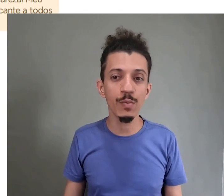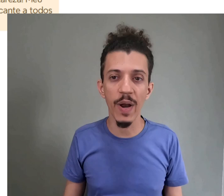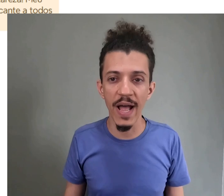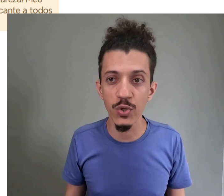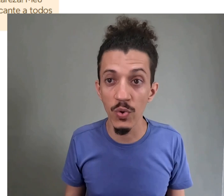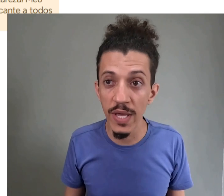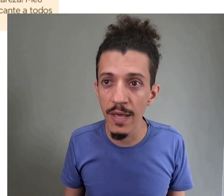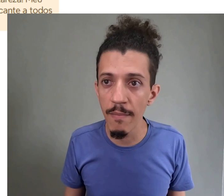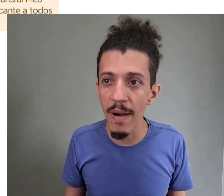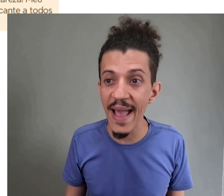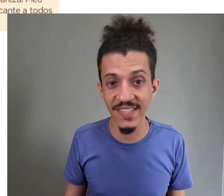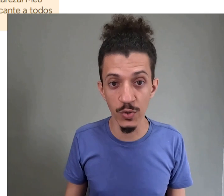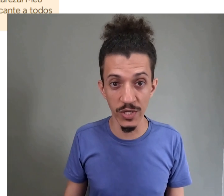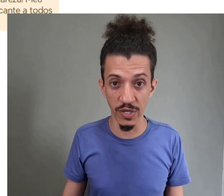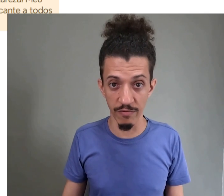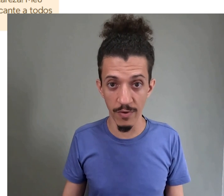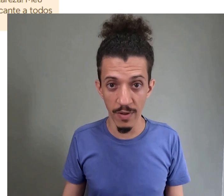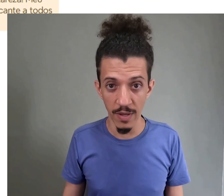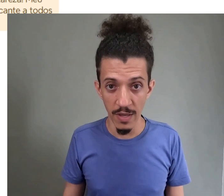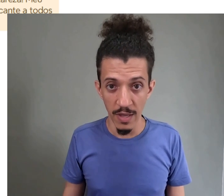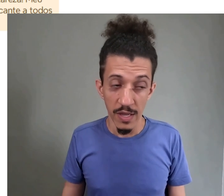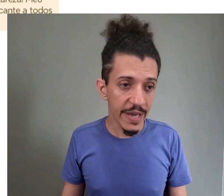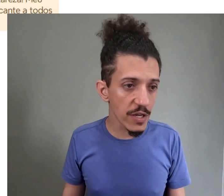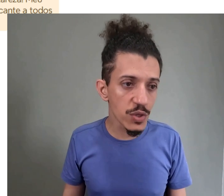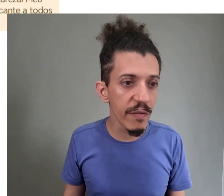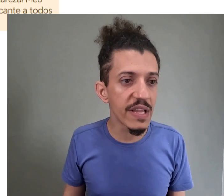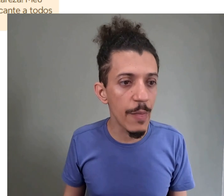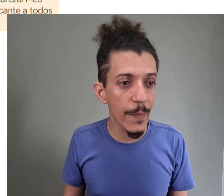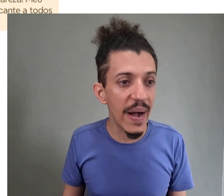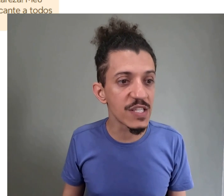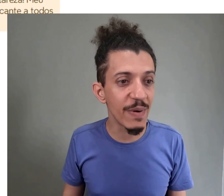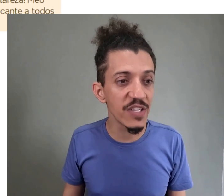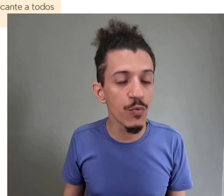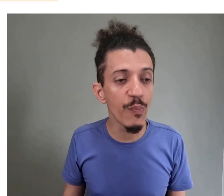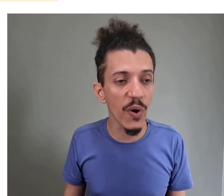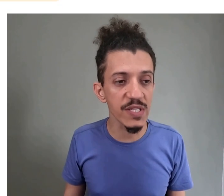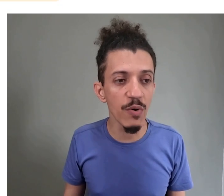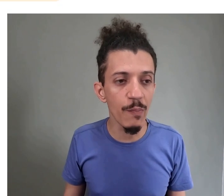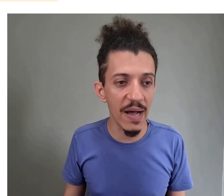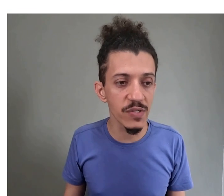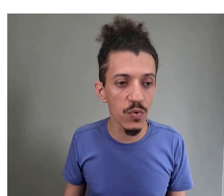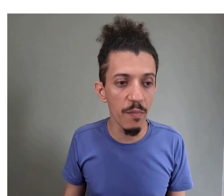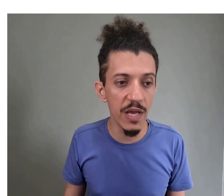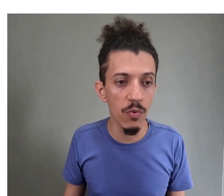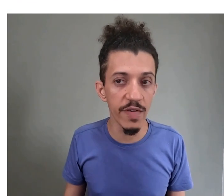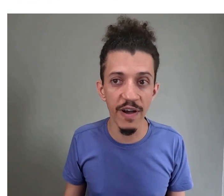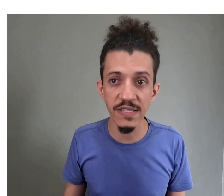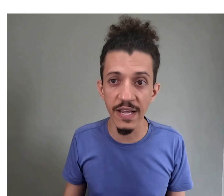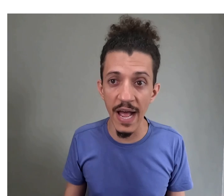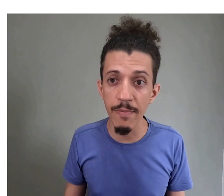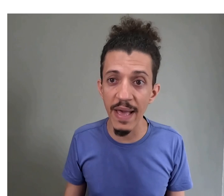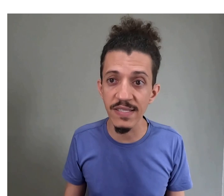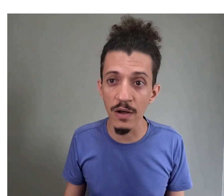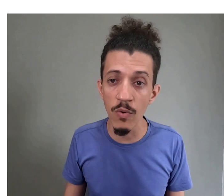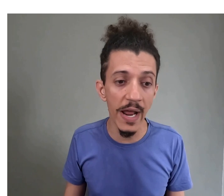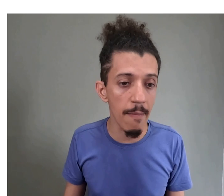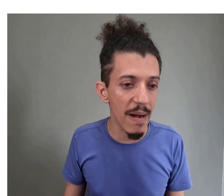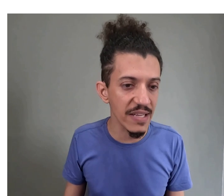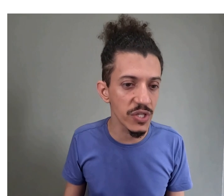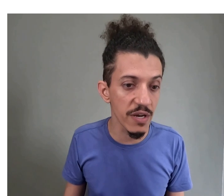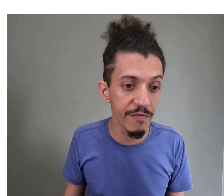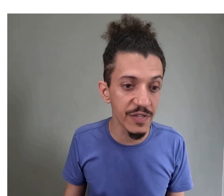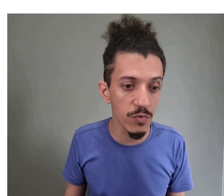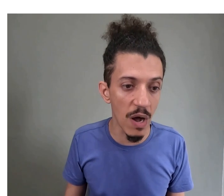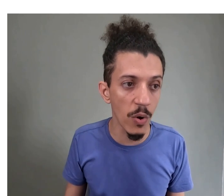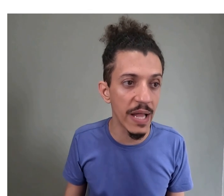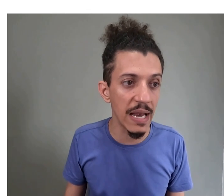mais prático e mais intuitivo. Eu quero te convidar para participar de um próximo passo comigo, que vai ser a imersão